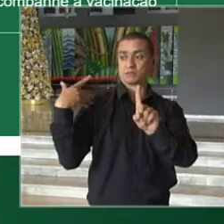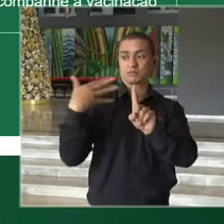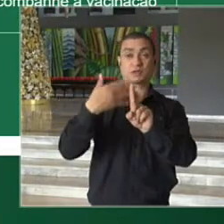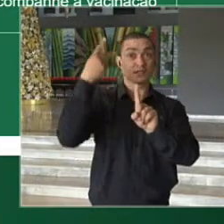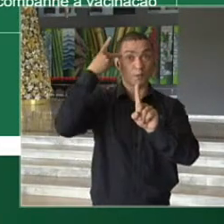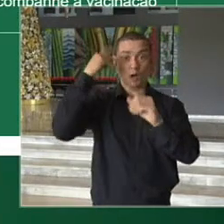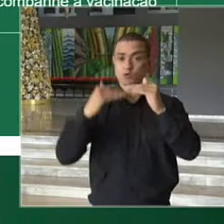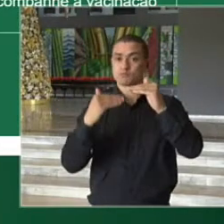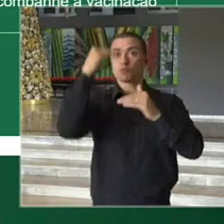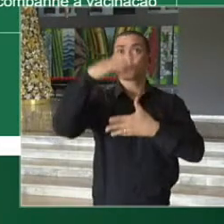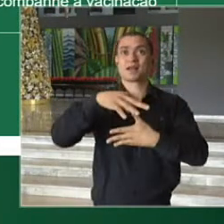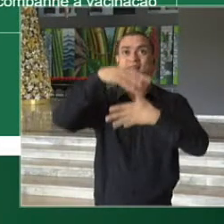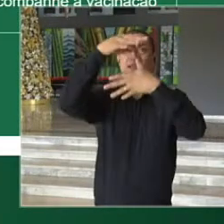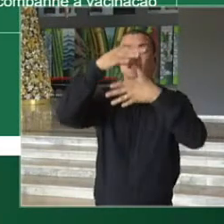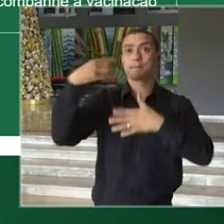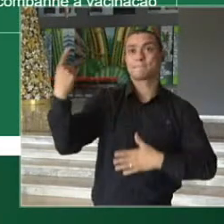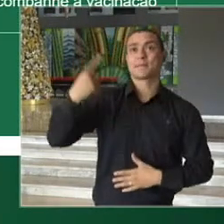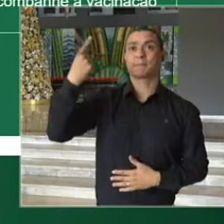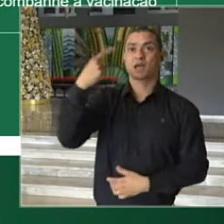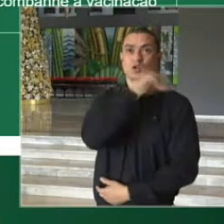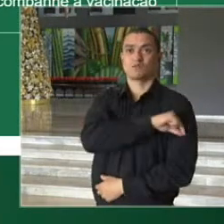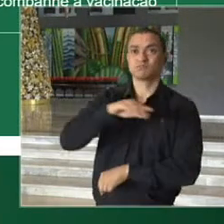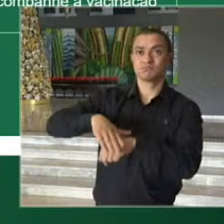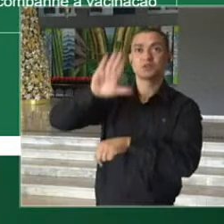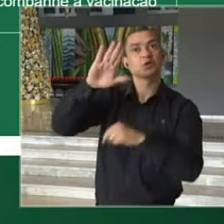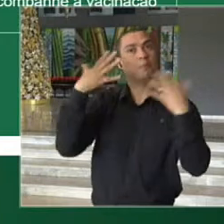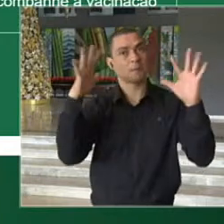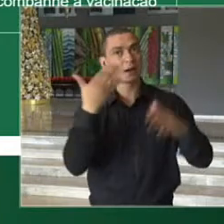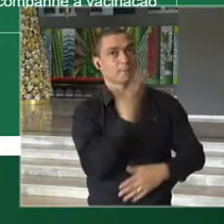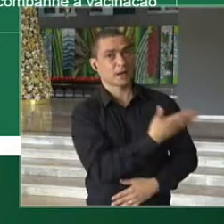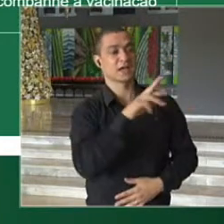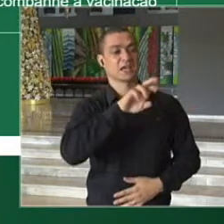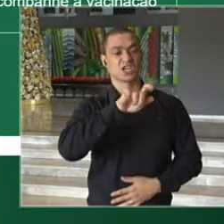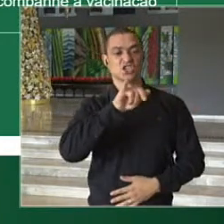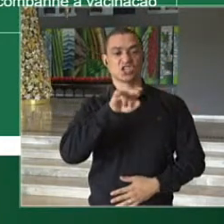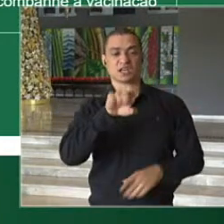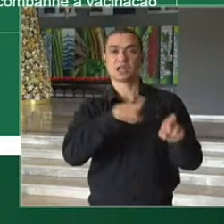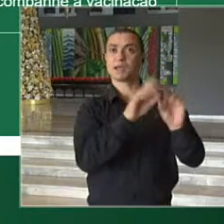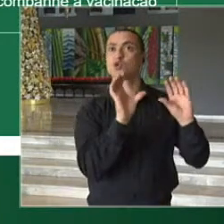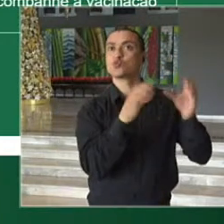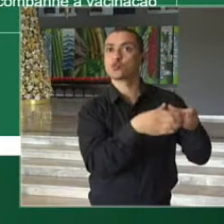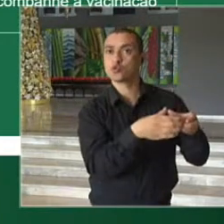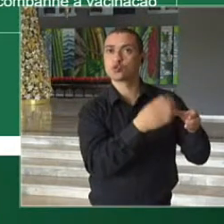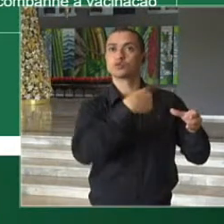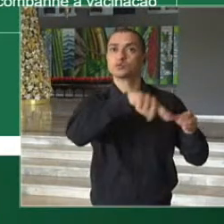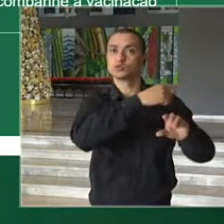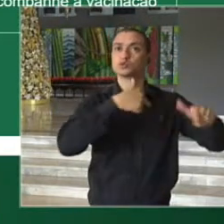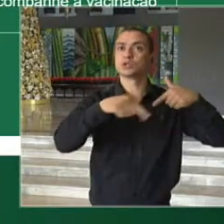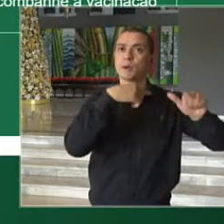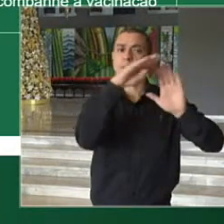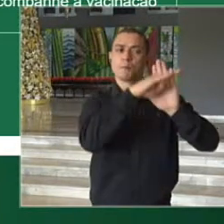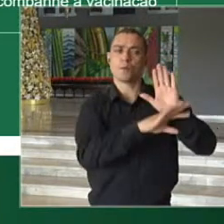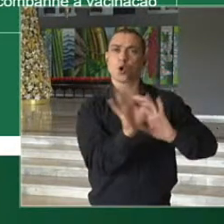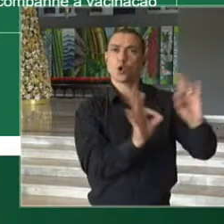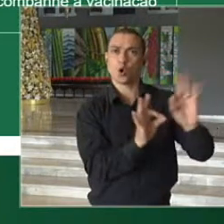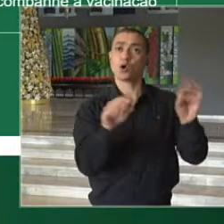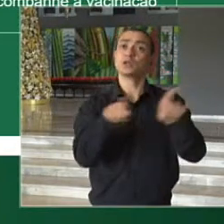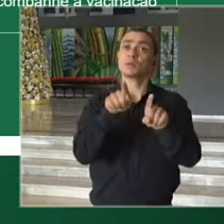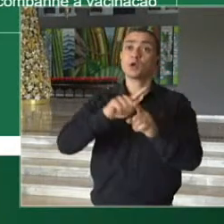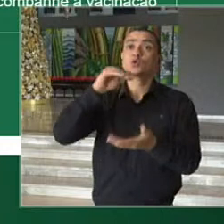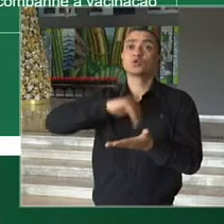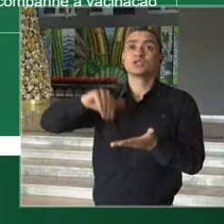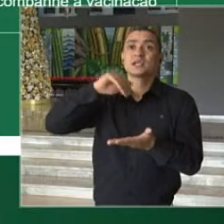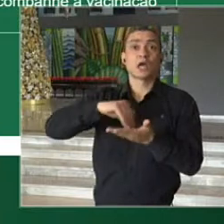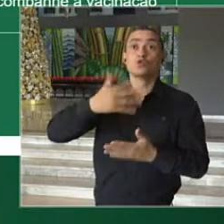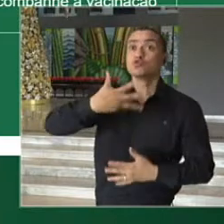tem esta liderança em vacinação. Parabéns, Regiane, a você e toda a equipe responsável por este programa no estado de São Paulo, assim como